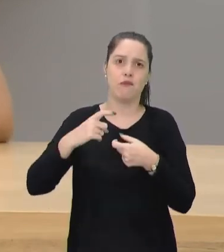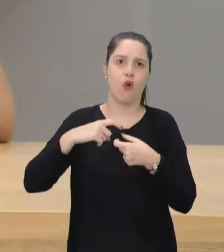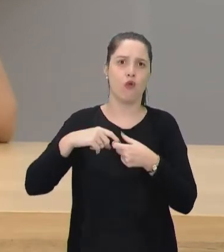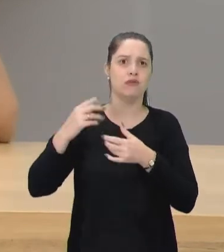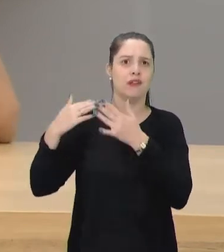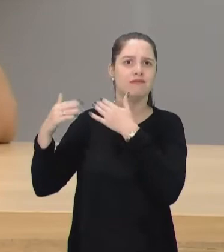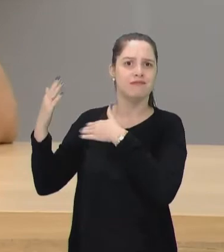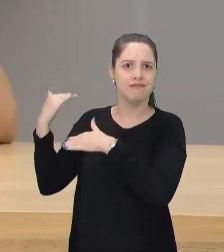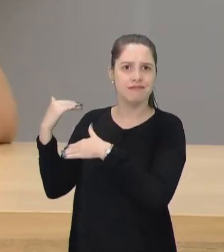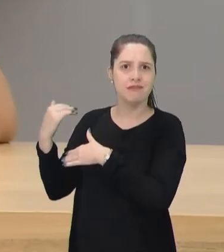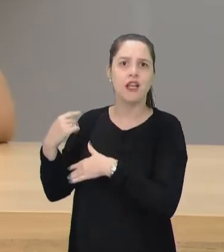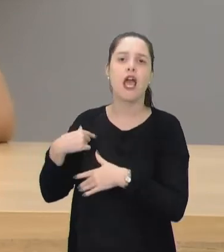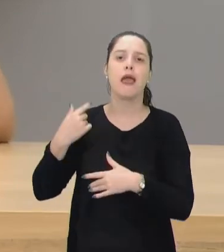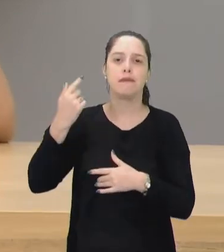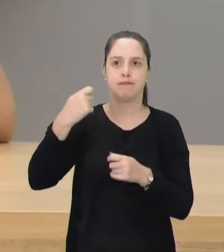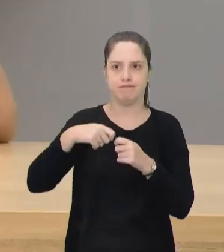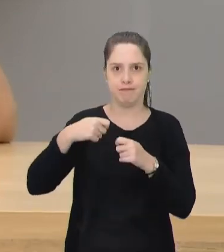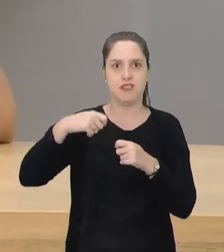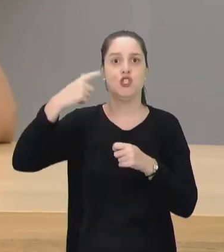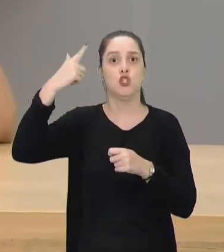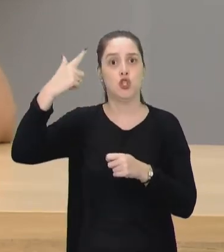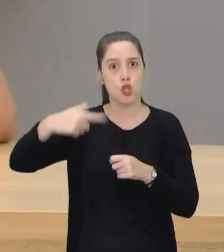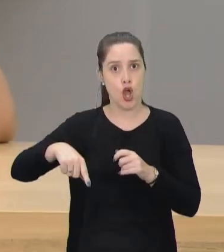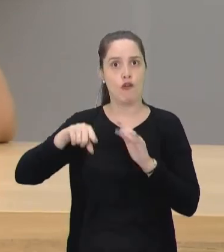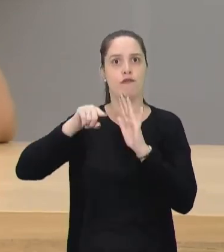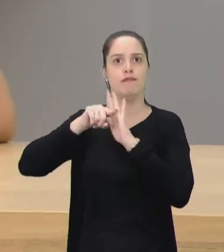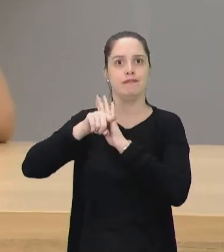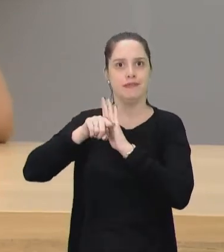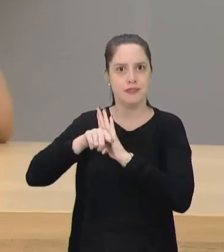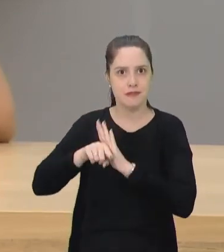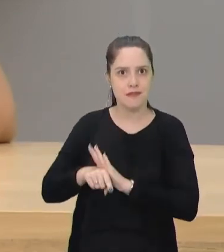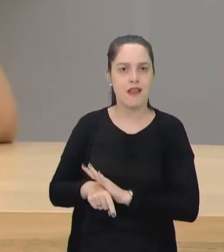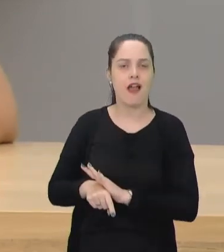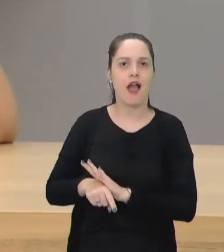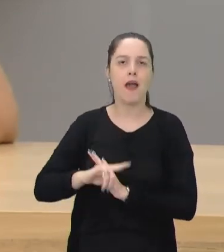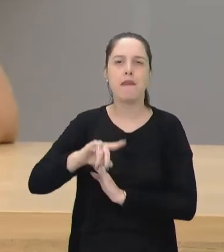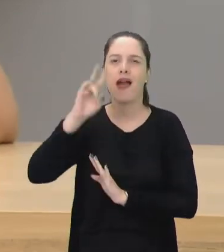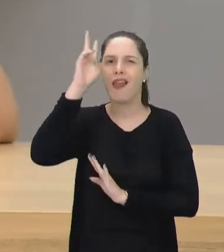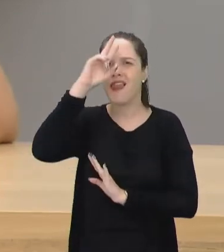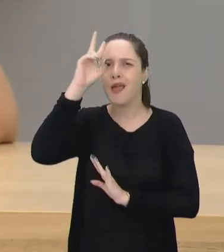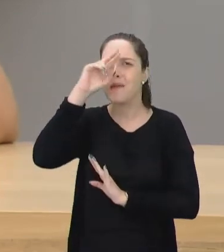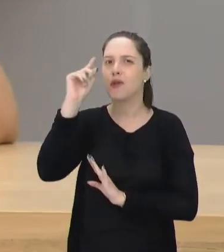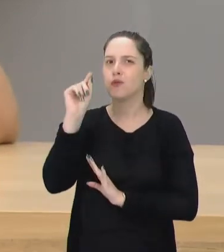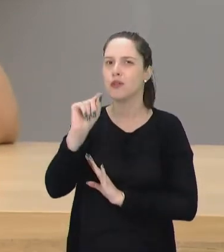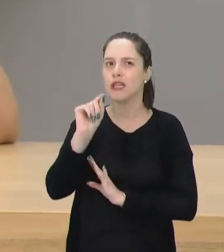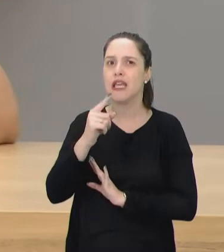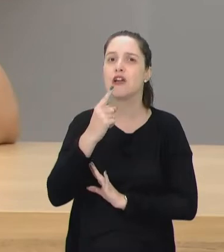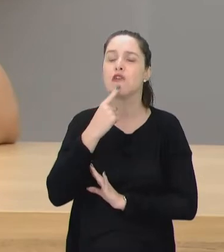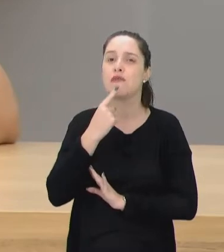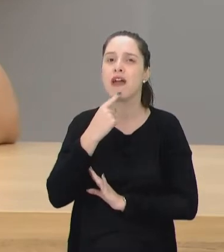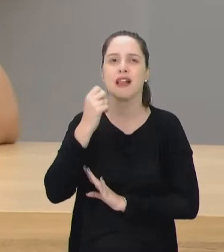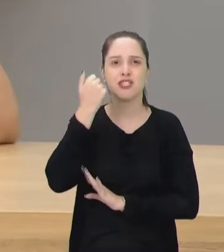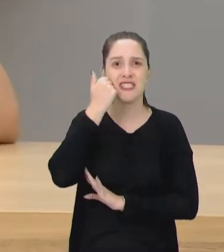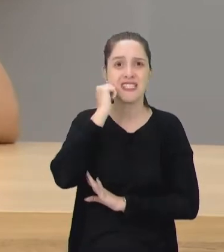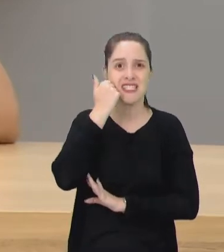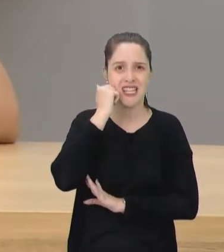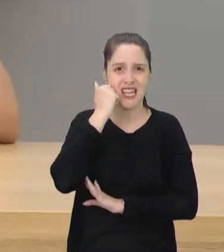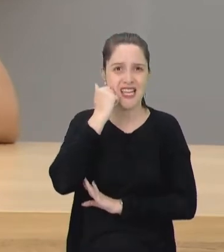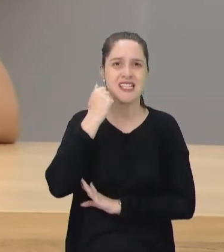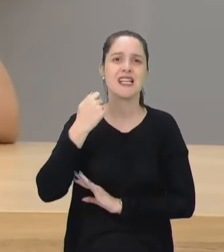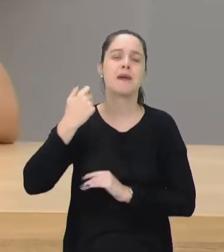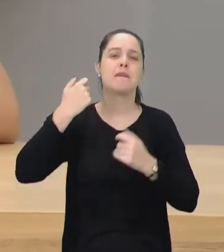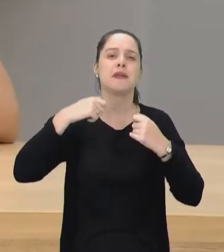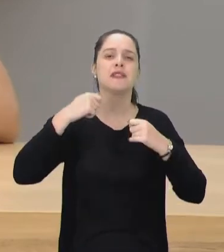para refazer a pesquisa, para ver onde você errou. Lembrando que quando a gente fala de ciência, a gente